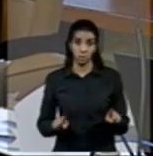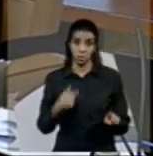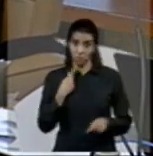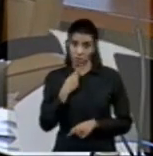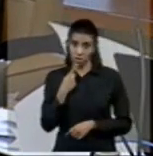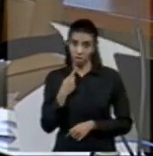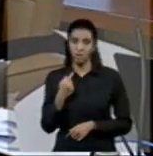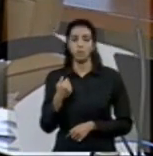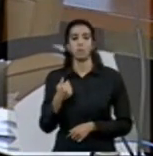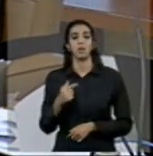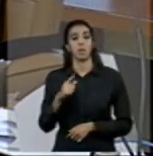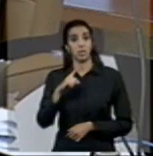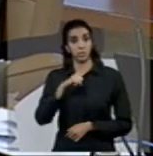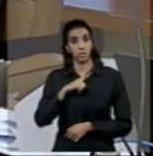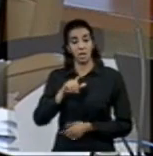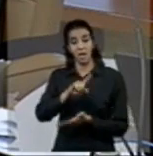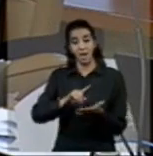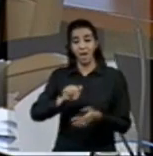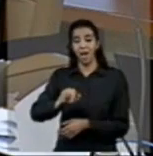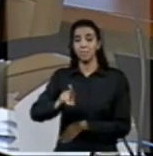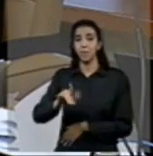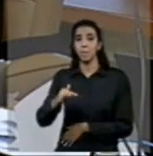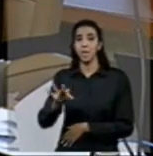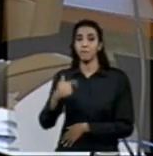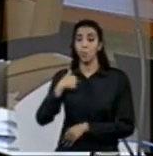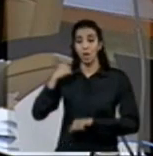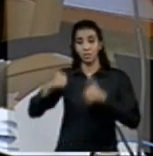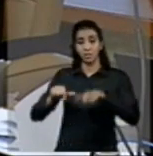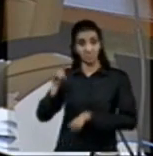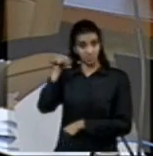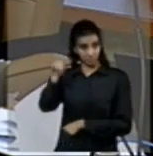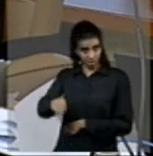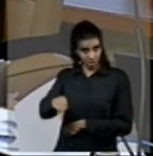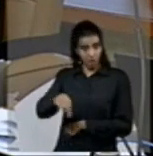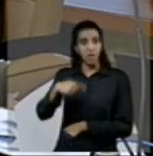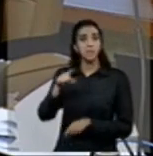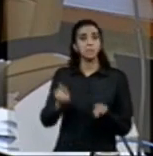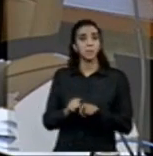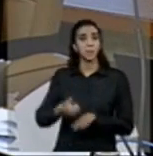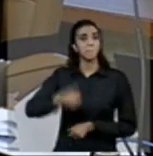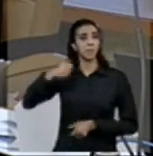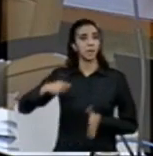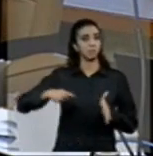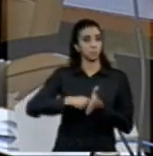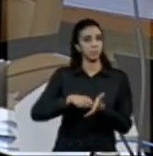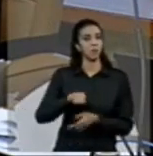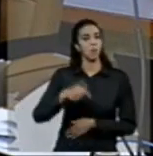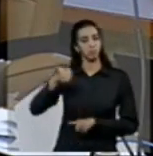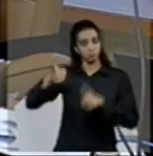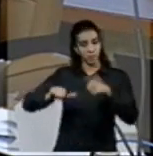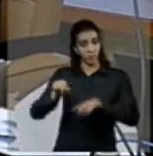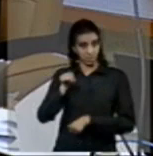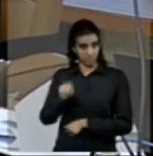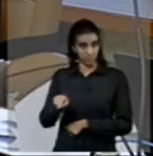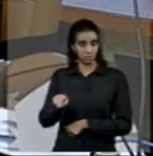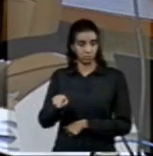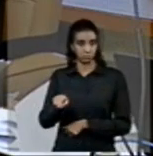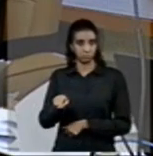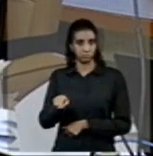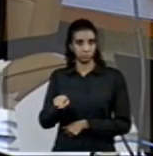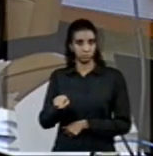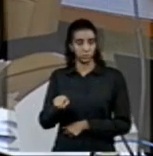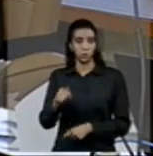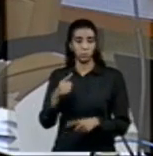o que está posto na DPF e na petição inicial, especialmente considerando que